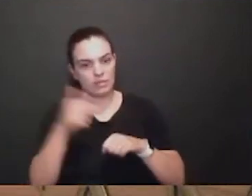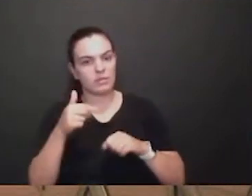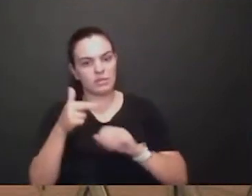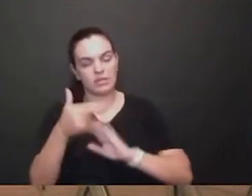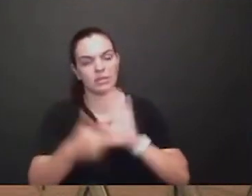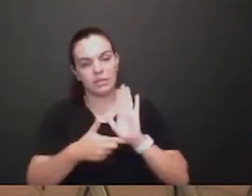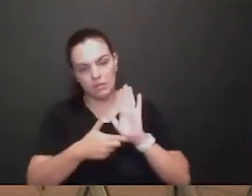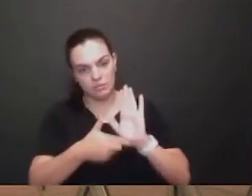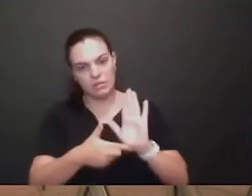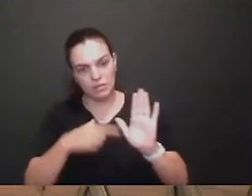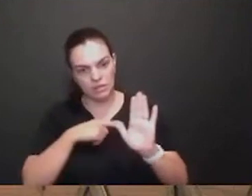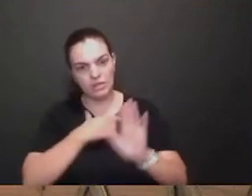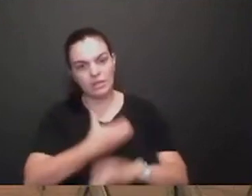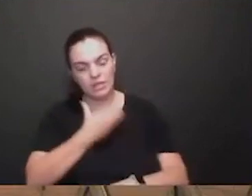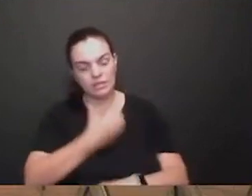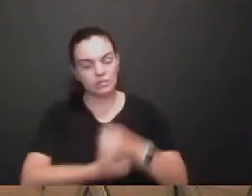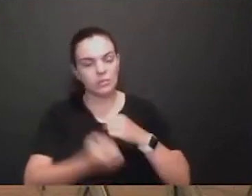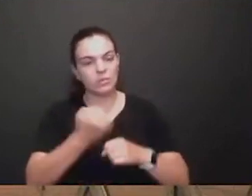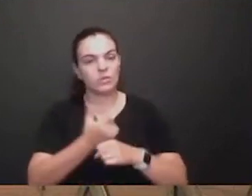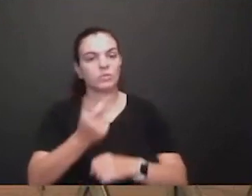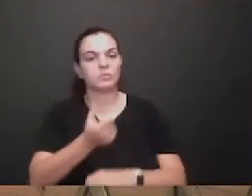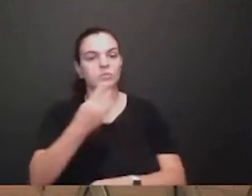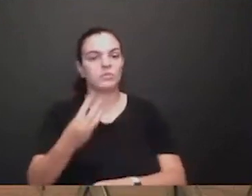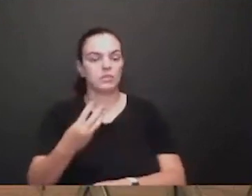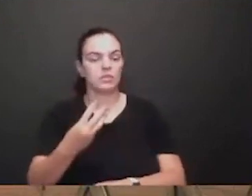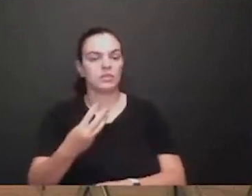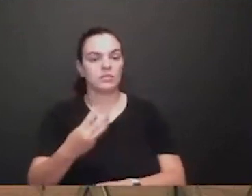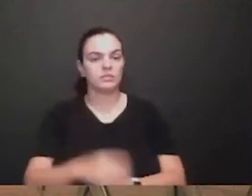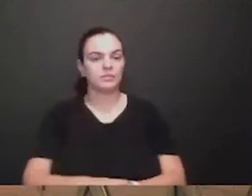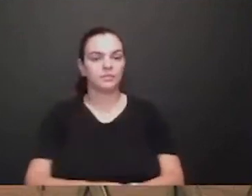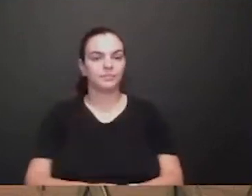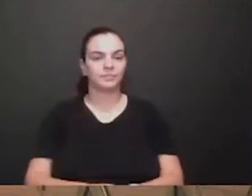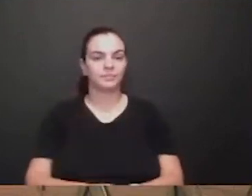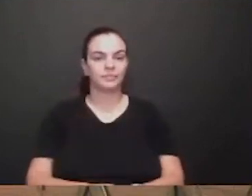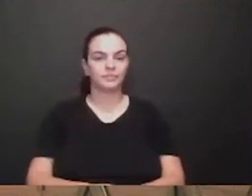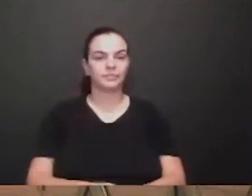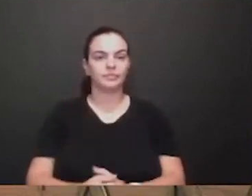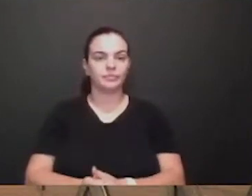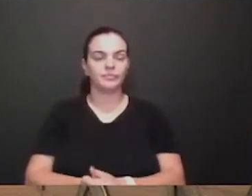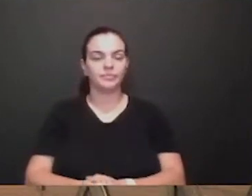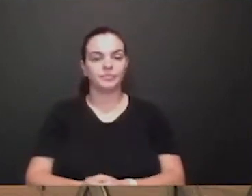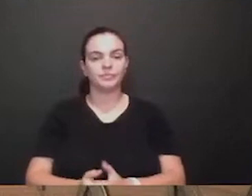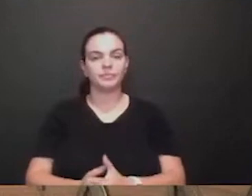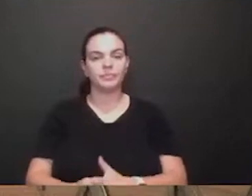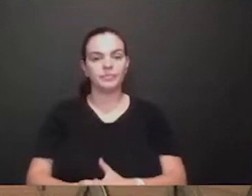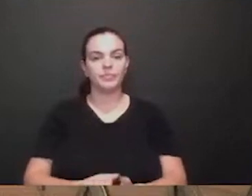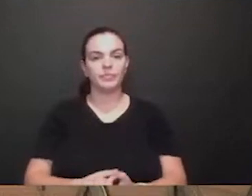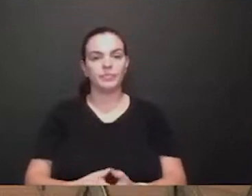maneira, em dezembro de 2023, esse era o cenário. Nós vamos fazer a apresentação por programa, então, são 7